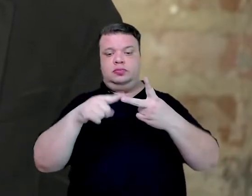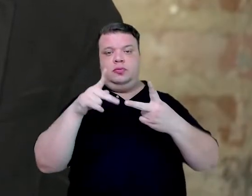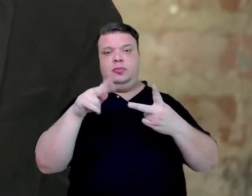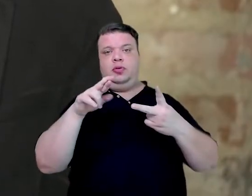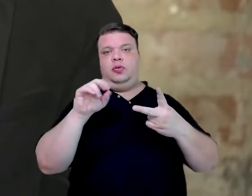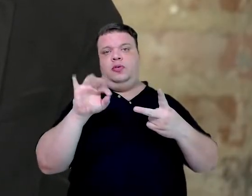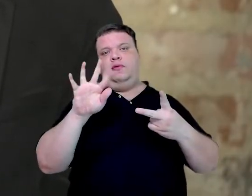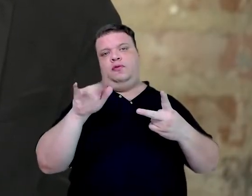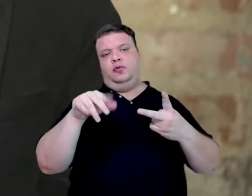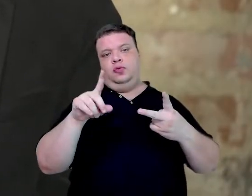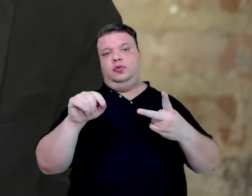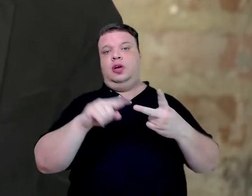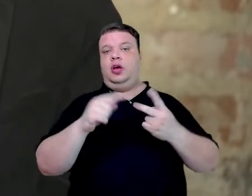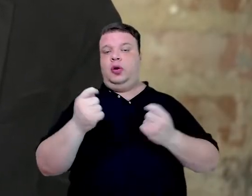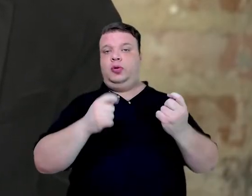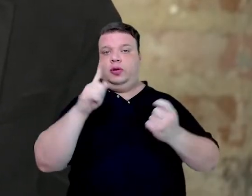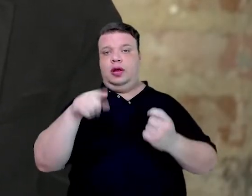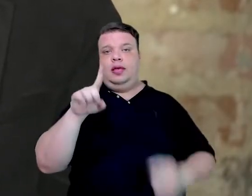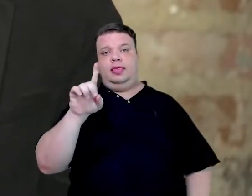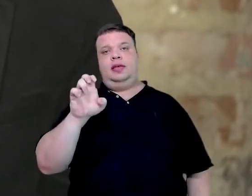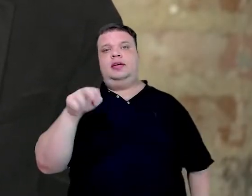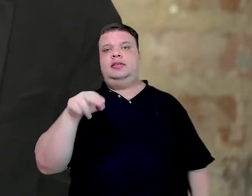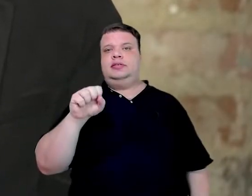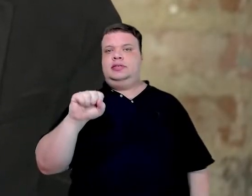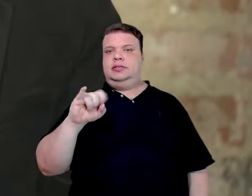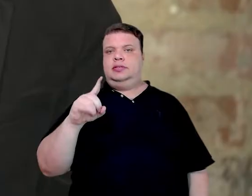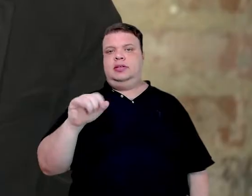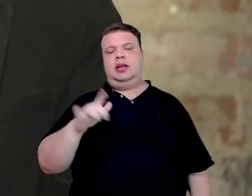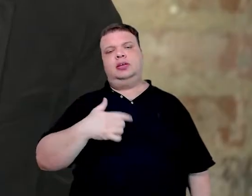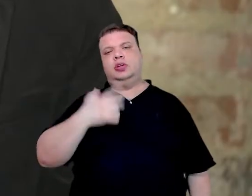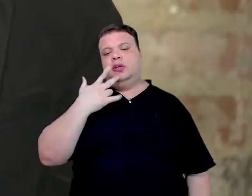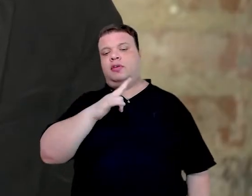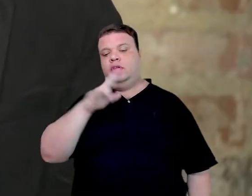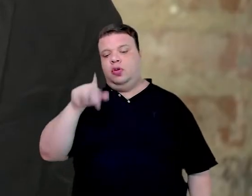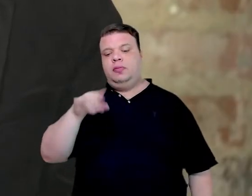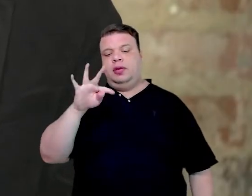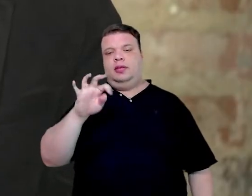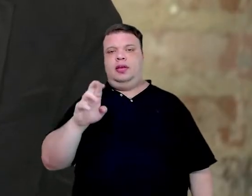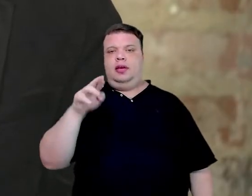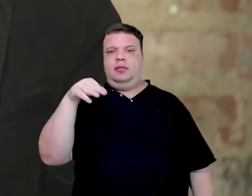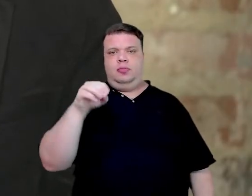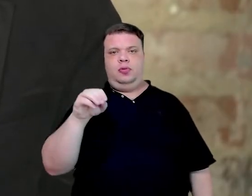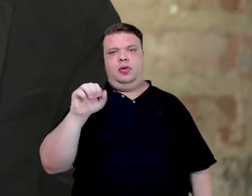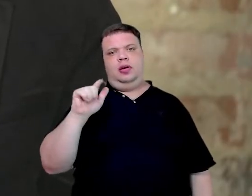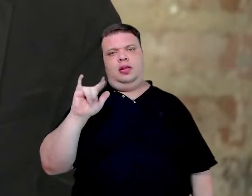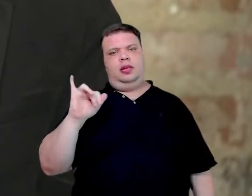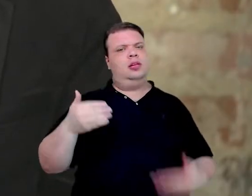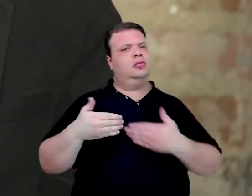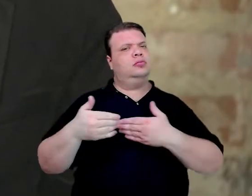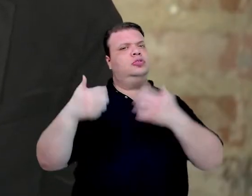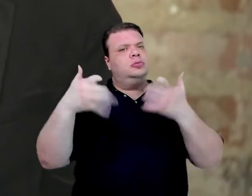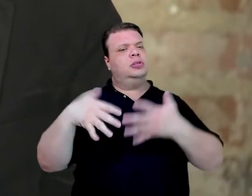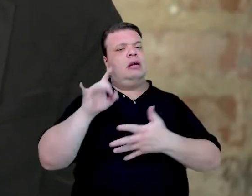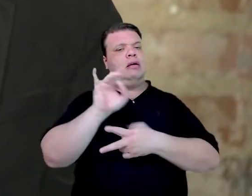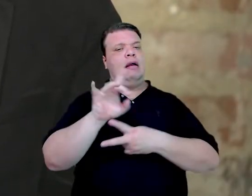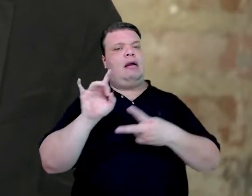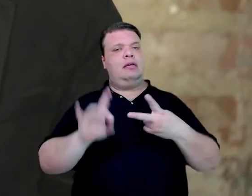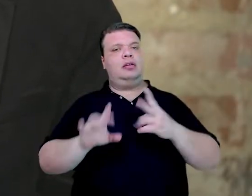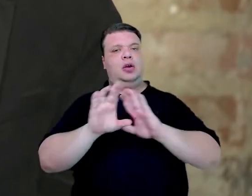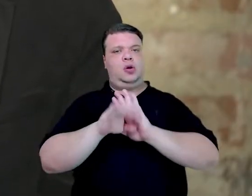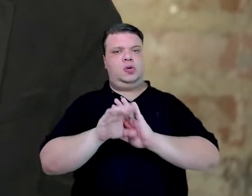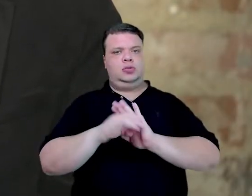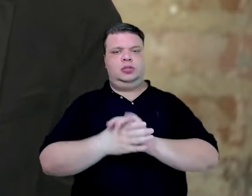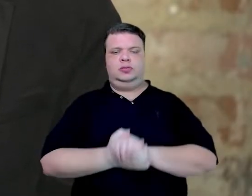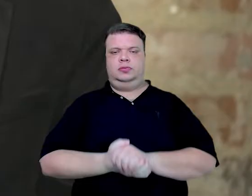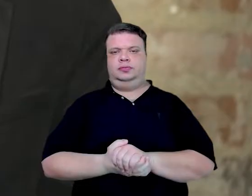vento, e a circulação profunda, que é controlada pela densidade e que nós denominamos de termoalina. Mais na frente eu vou